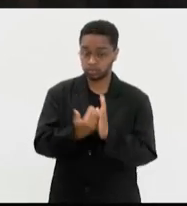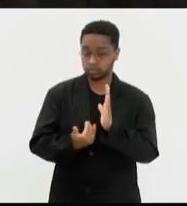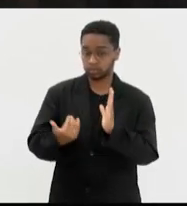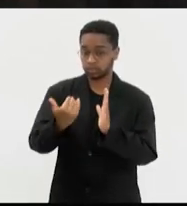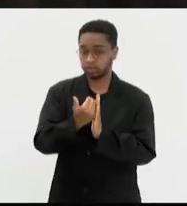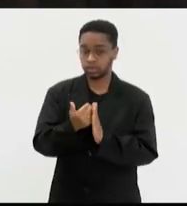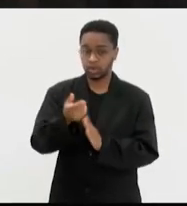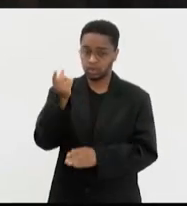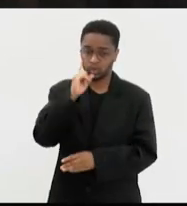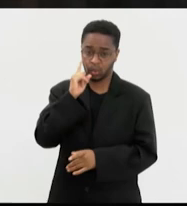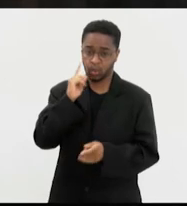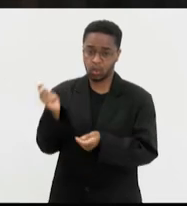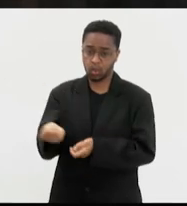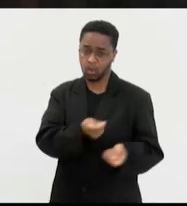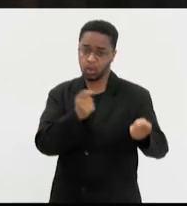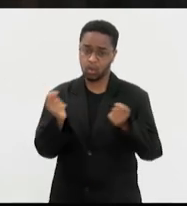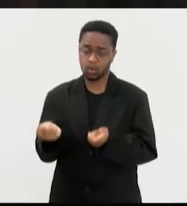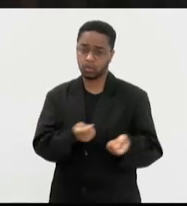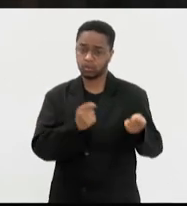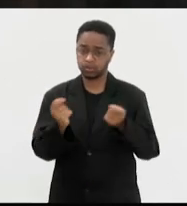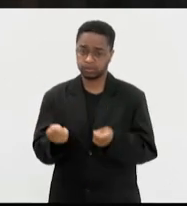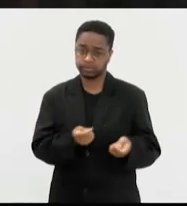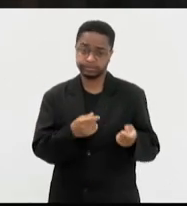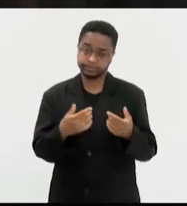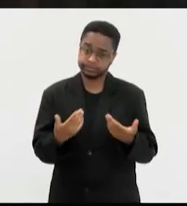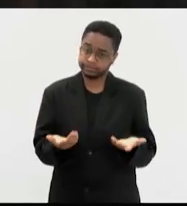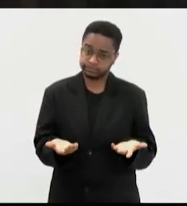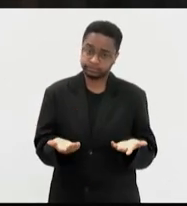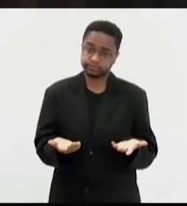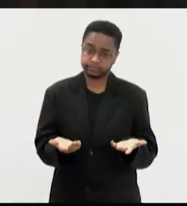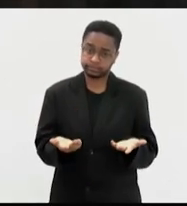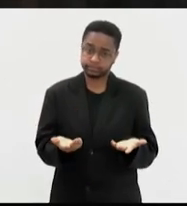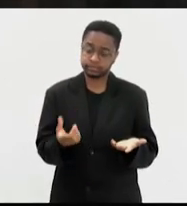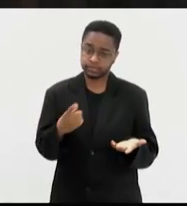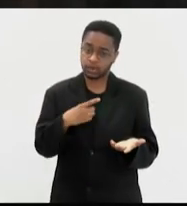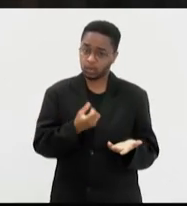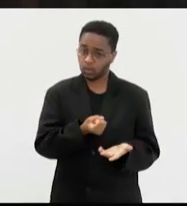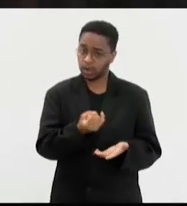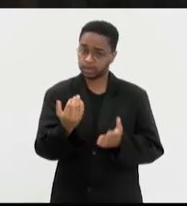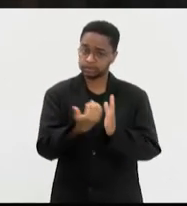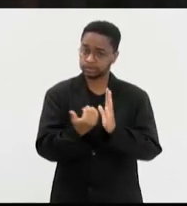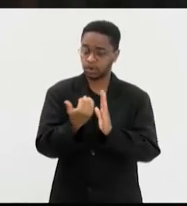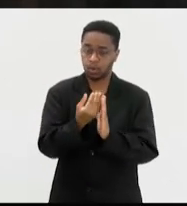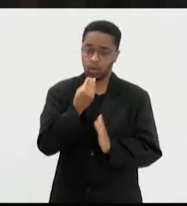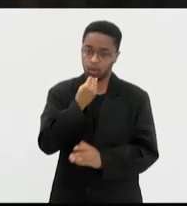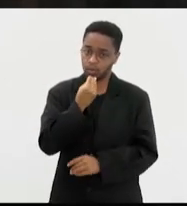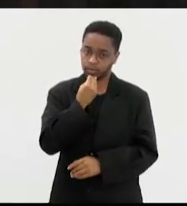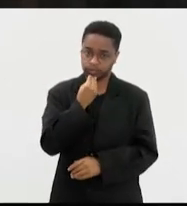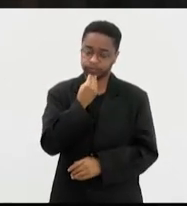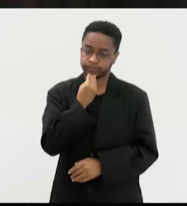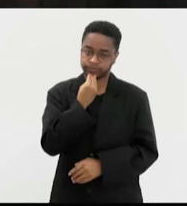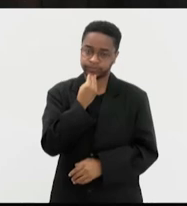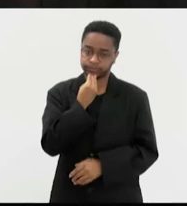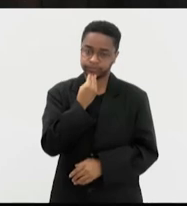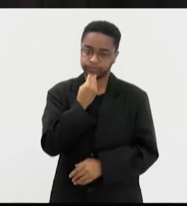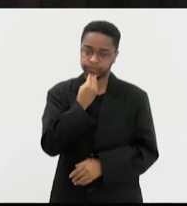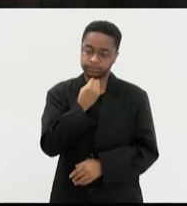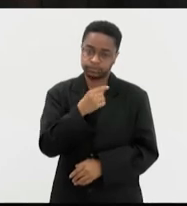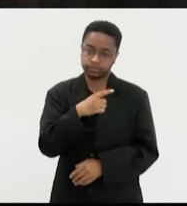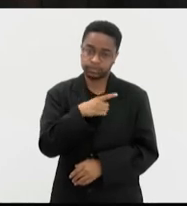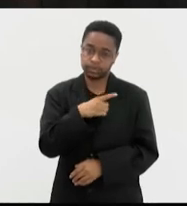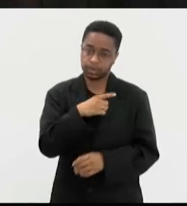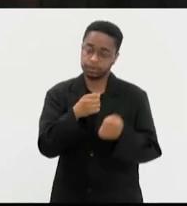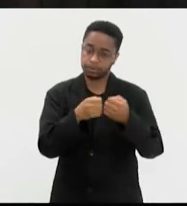forma continuada em volumes quantitativos grandes evidentemente que você tá